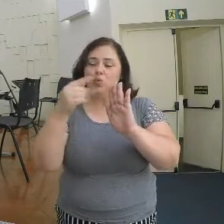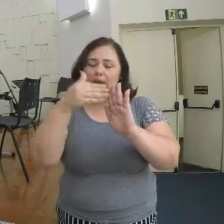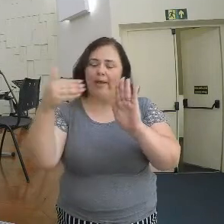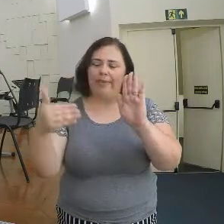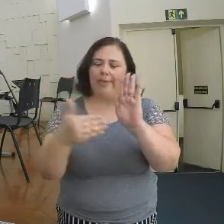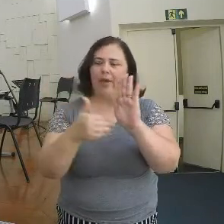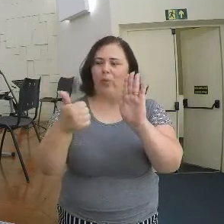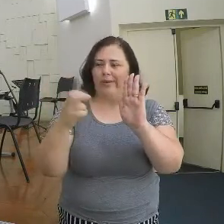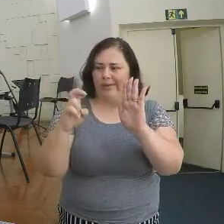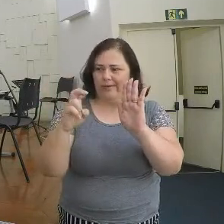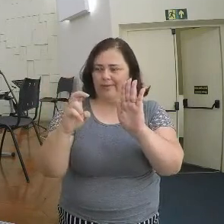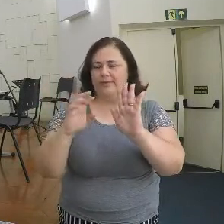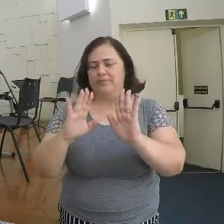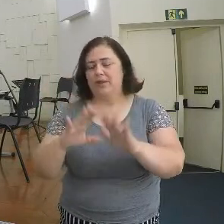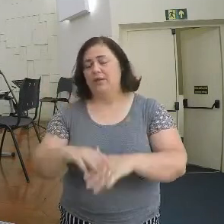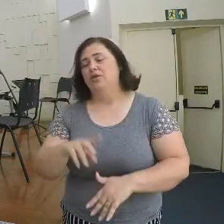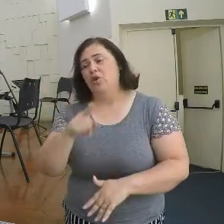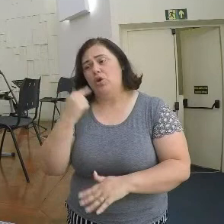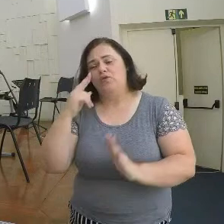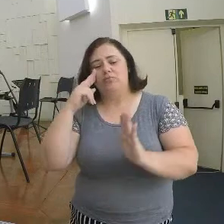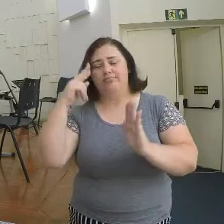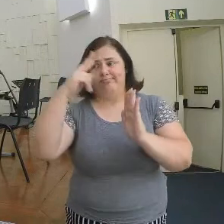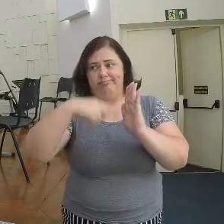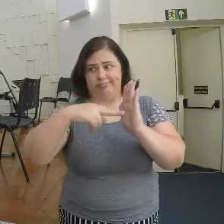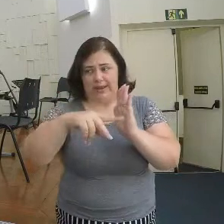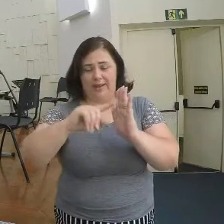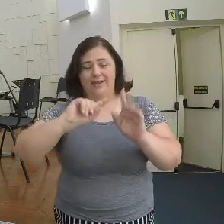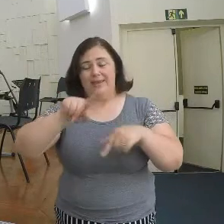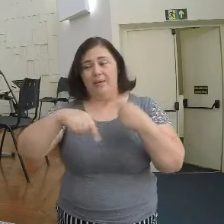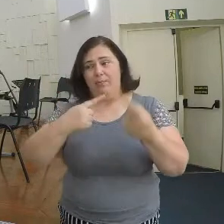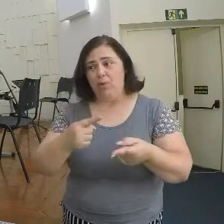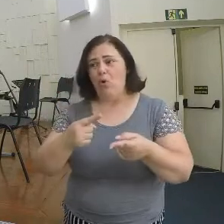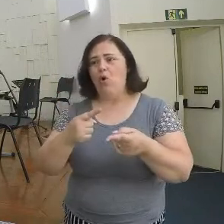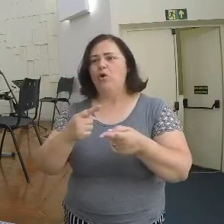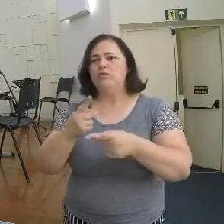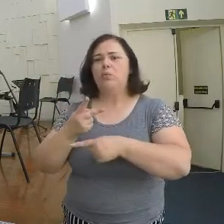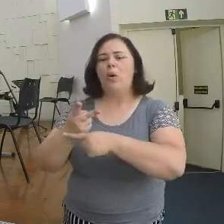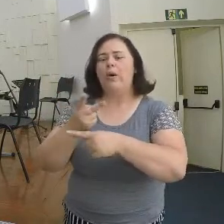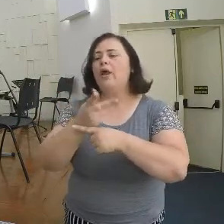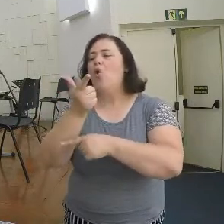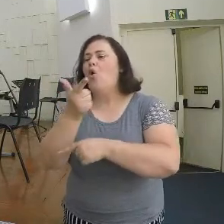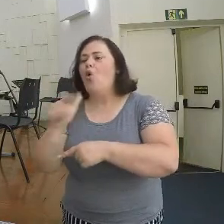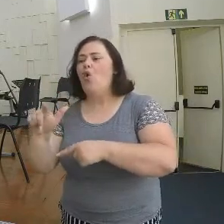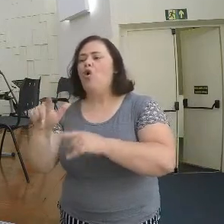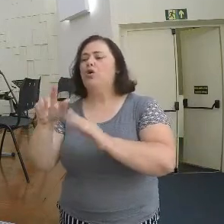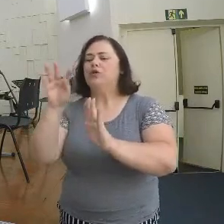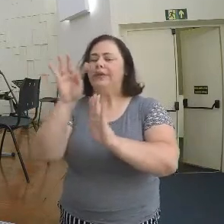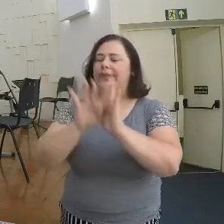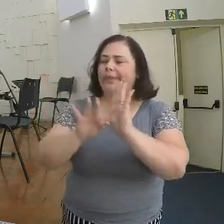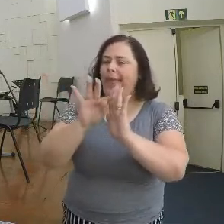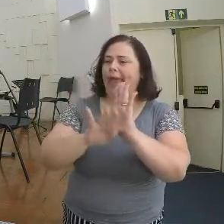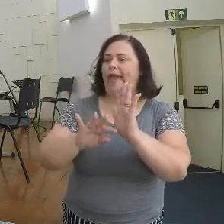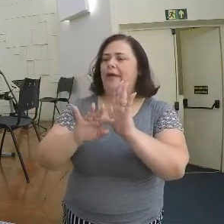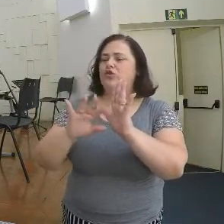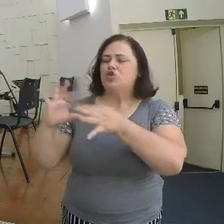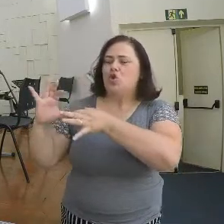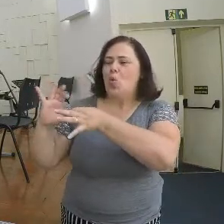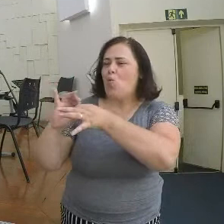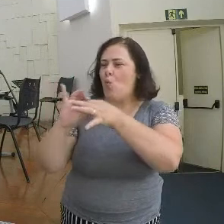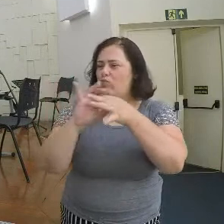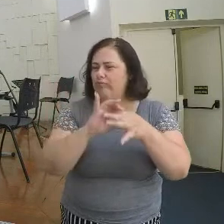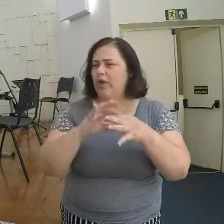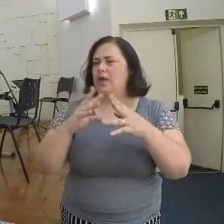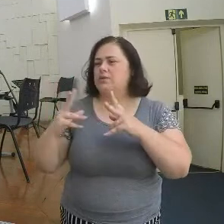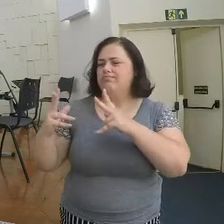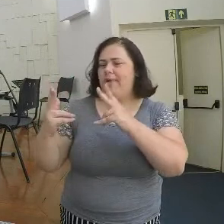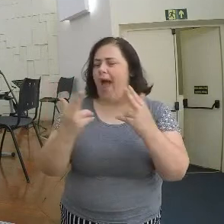explicará esse texto. Nós o leremos e depois buscaremos na palavra de Deus o entendimento daquilo que significa